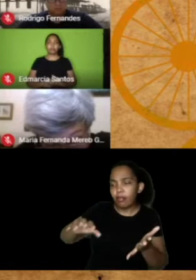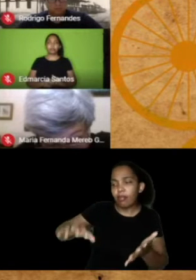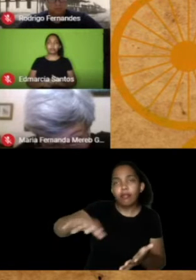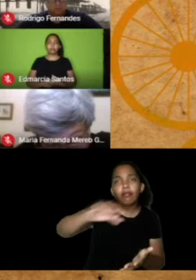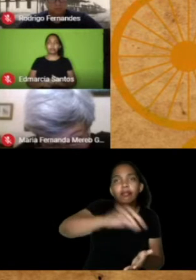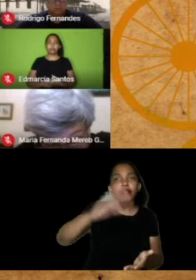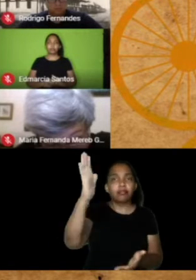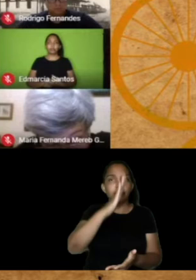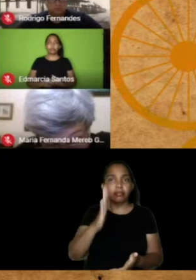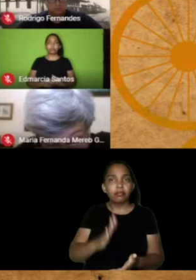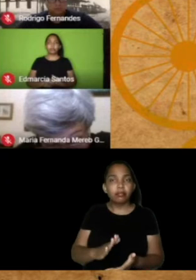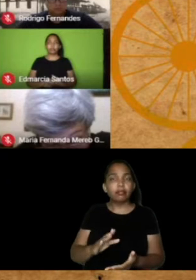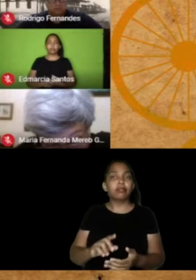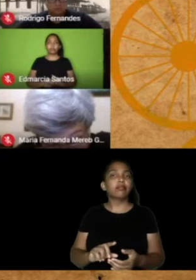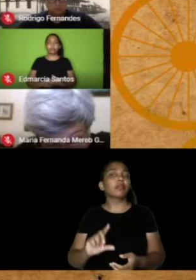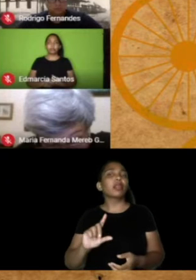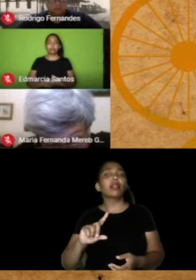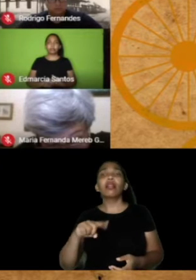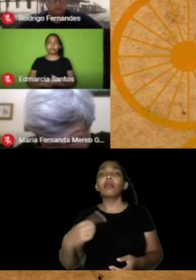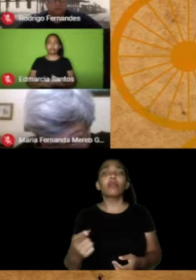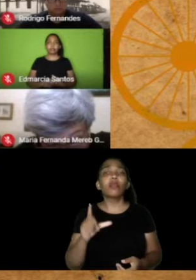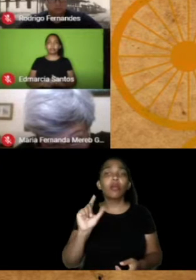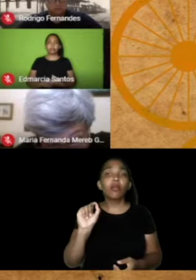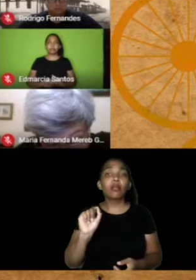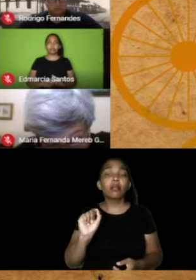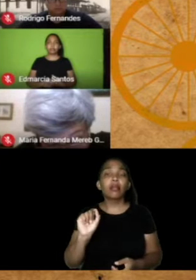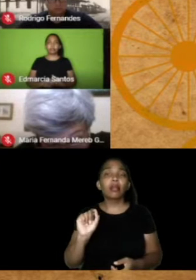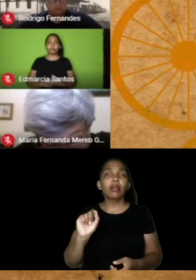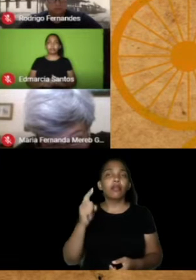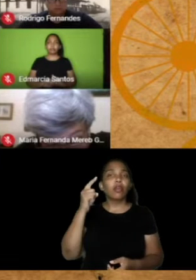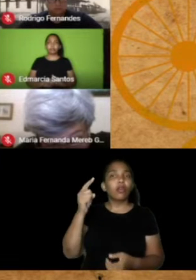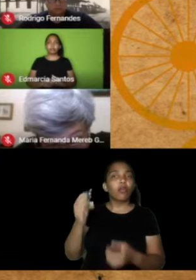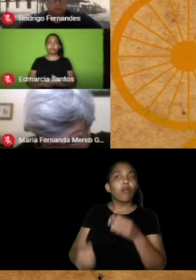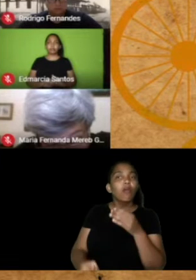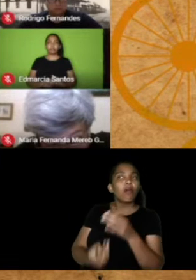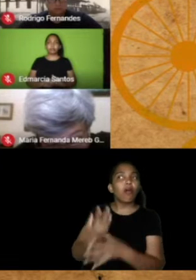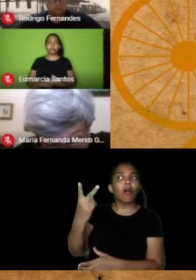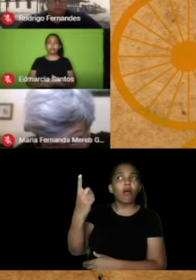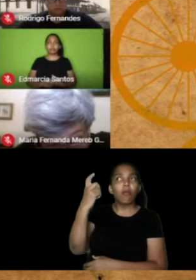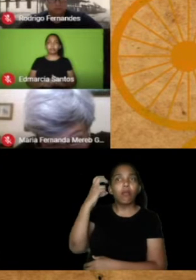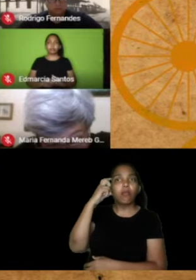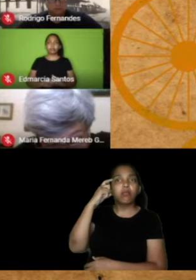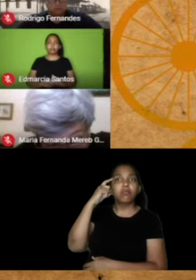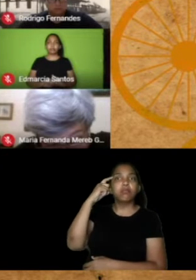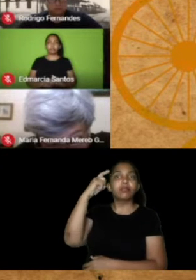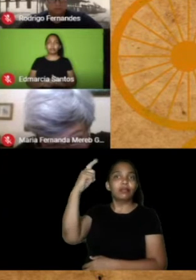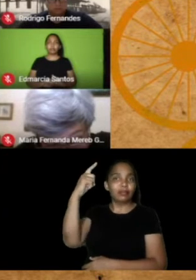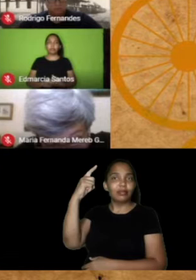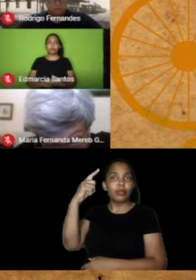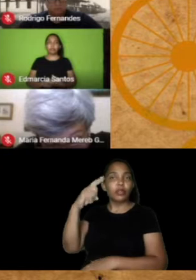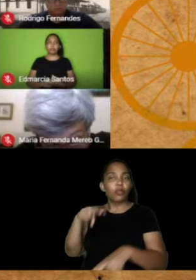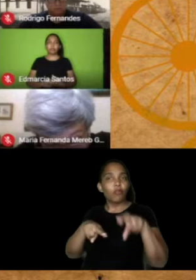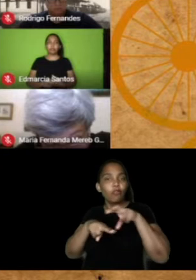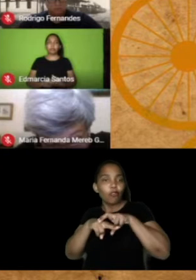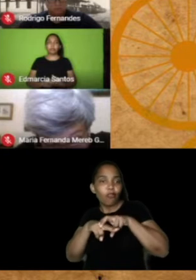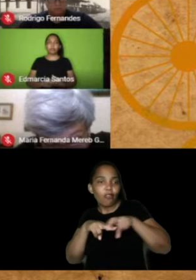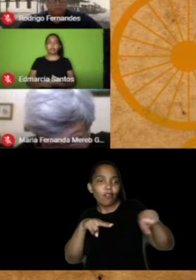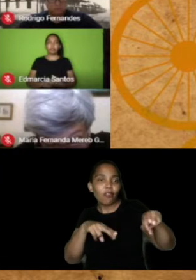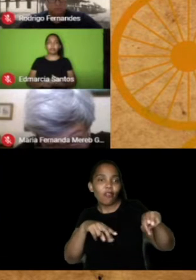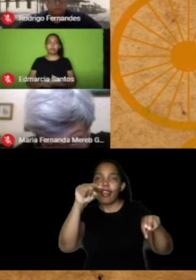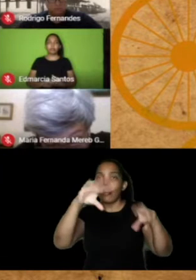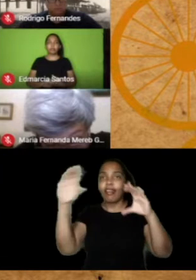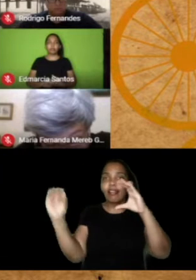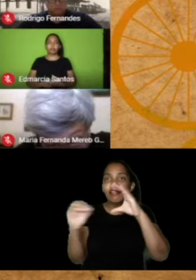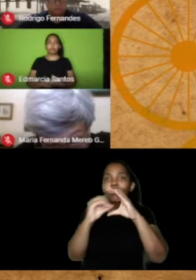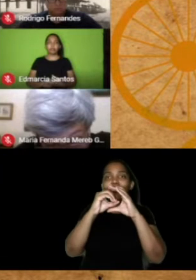eu acho que o grande viés dessa questão da ferrovia vir para cá, para Campo Grande, Corumbá e